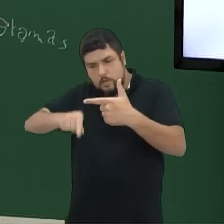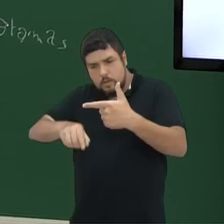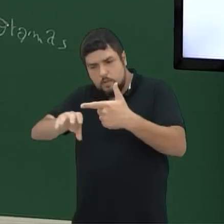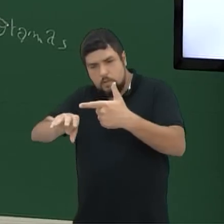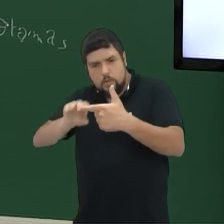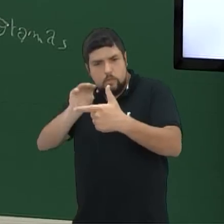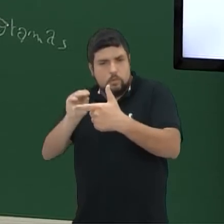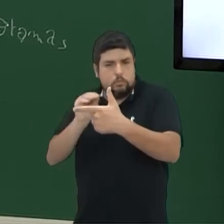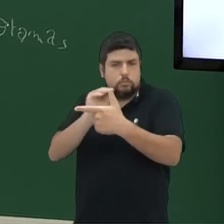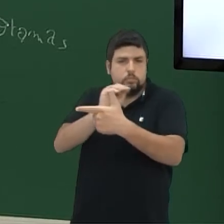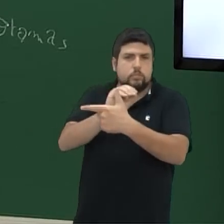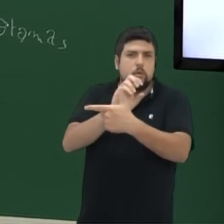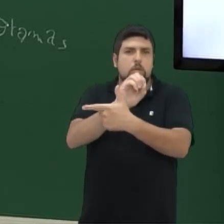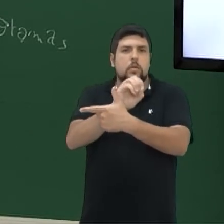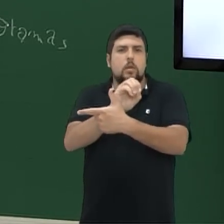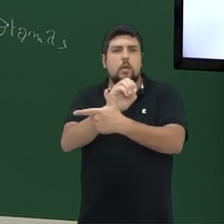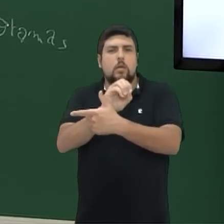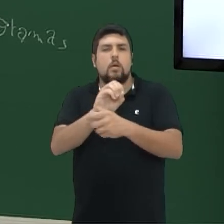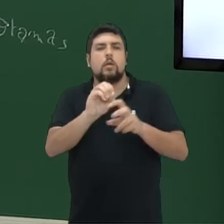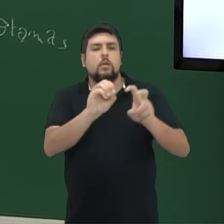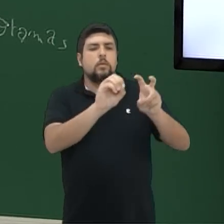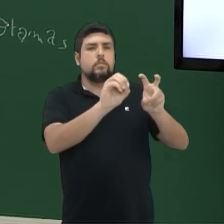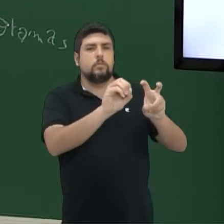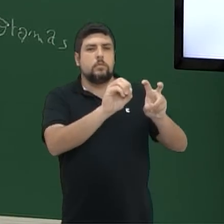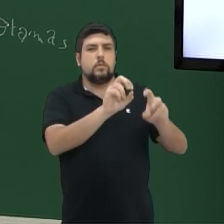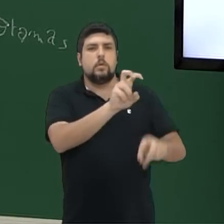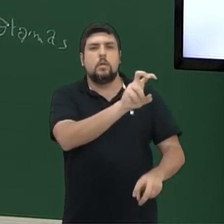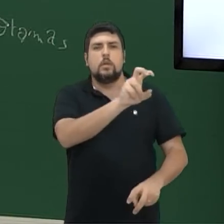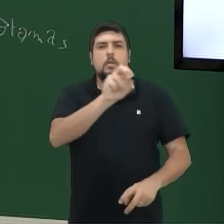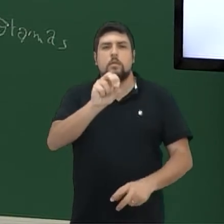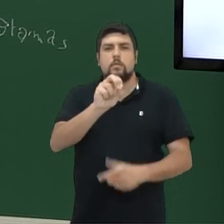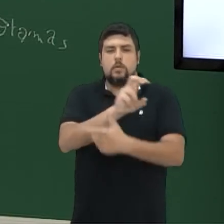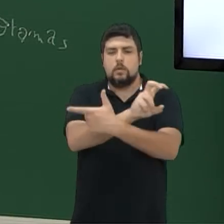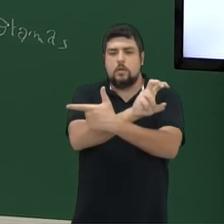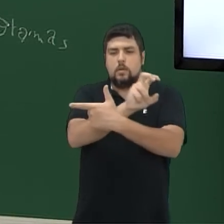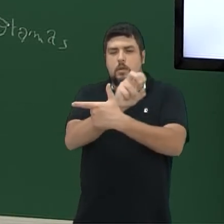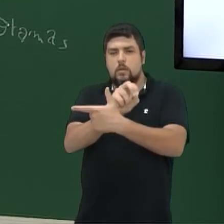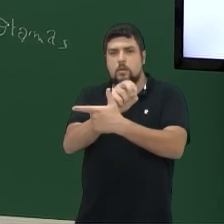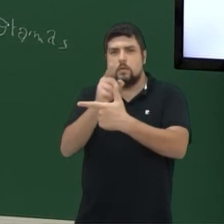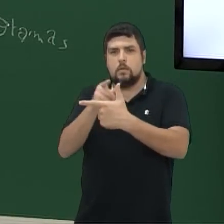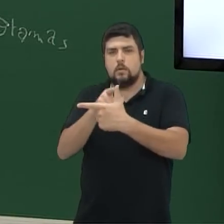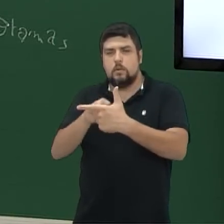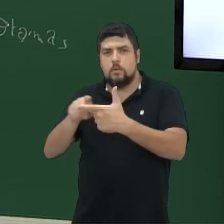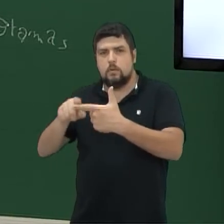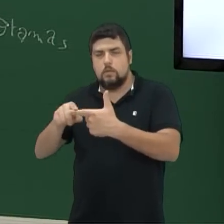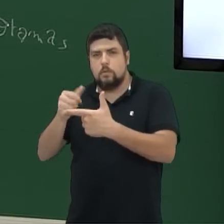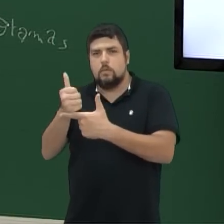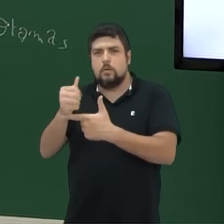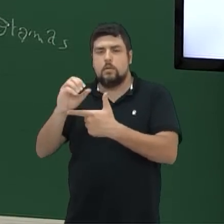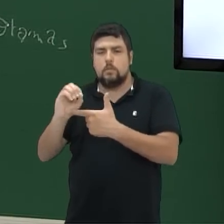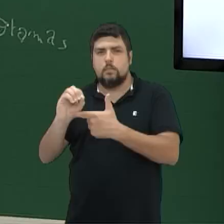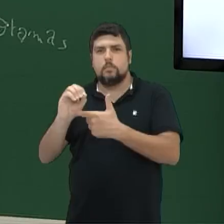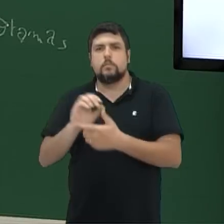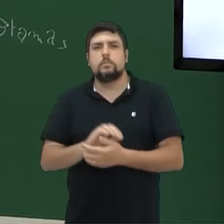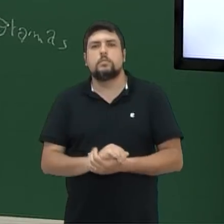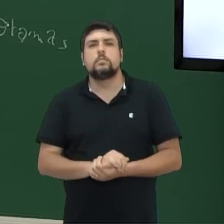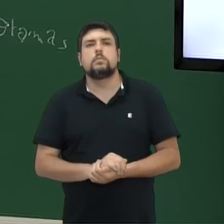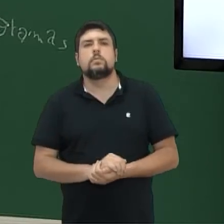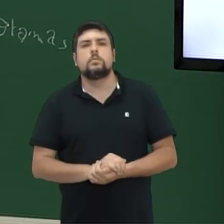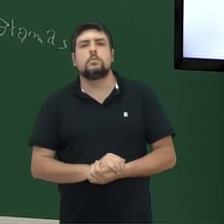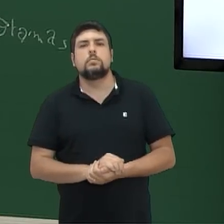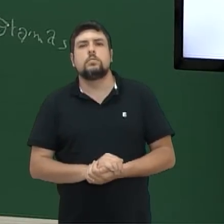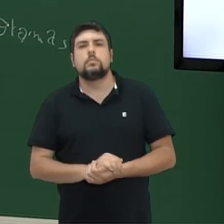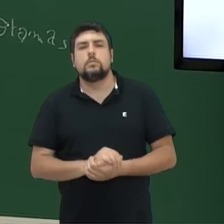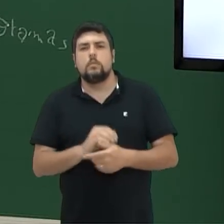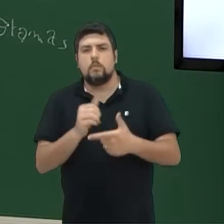50. Porque, lembrando, a gente não está mais trabalhando agora em unidades. A gente está trabalhando em decimal. Então, 10 vezes quem vai ser